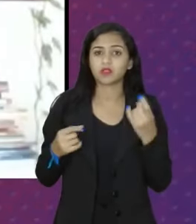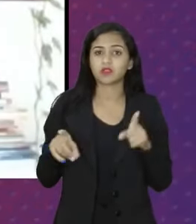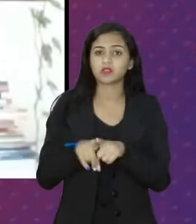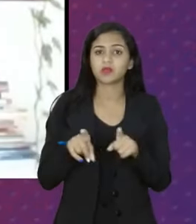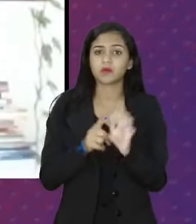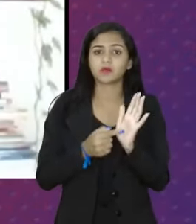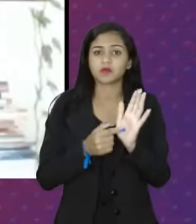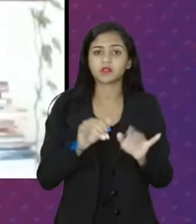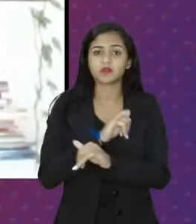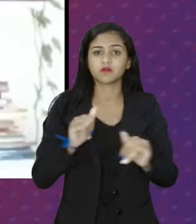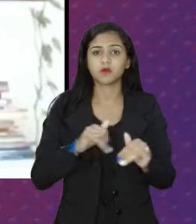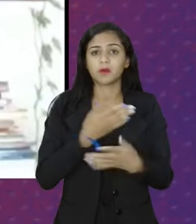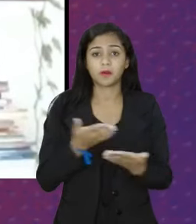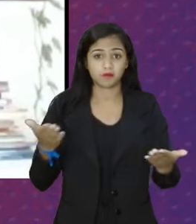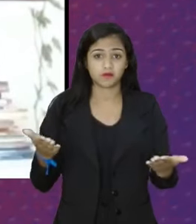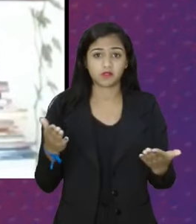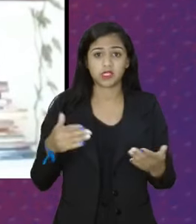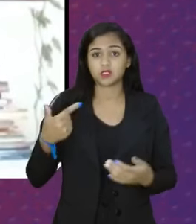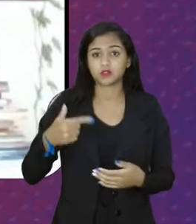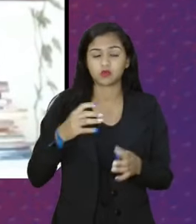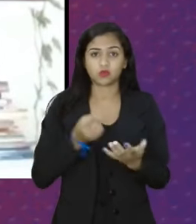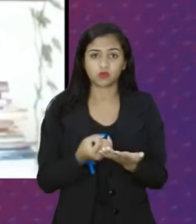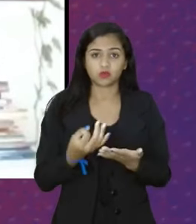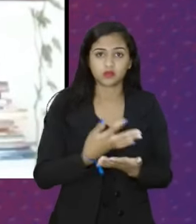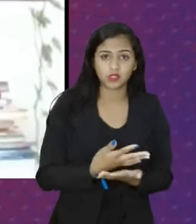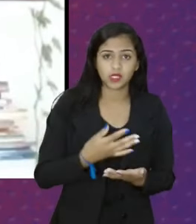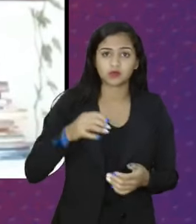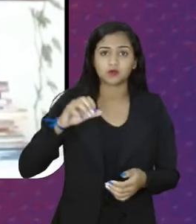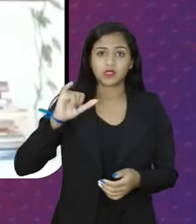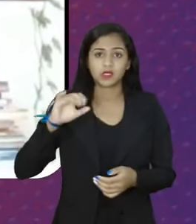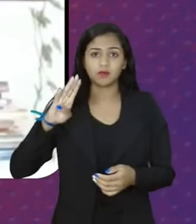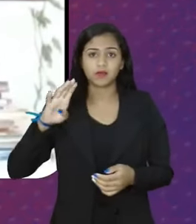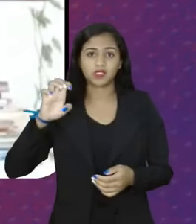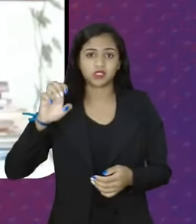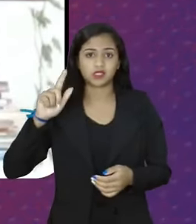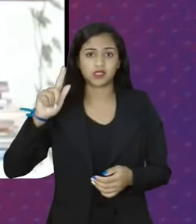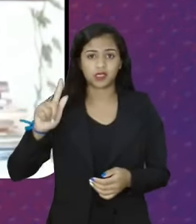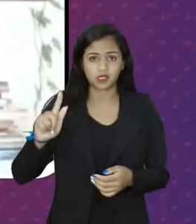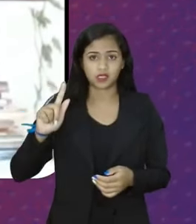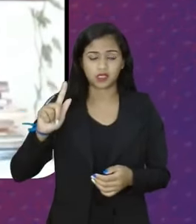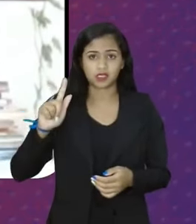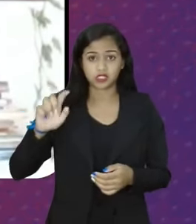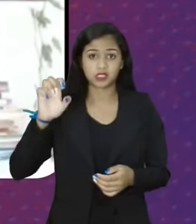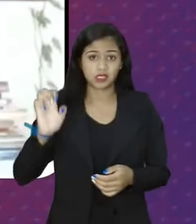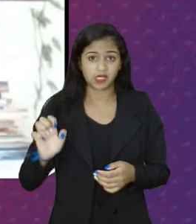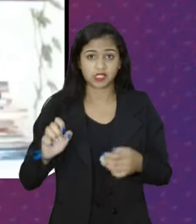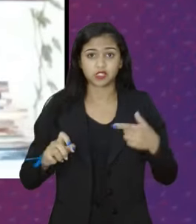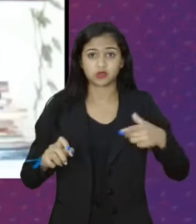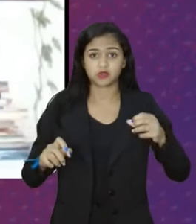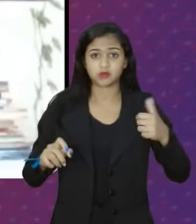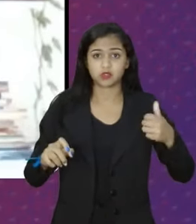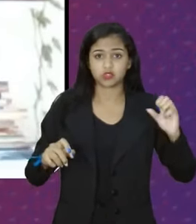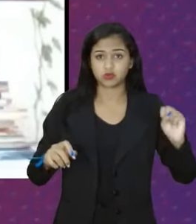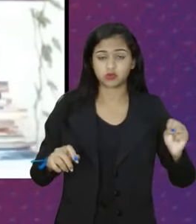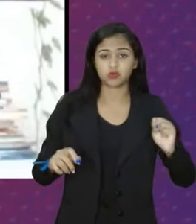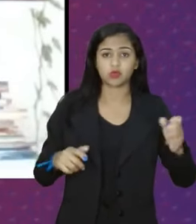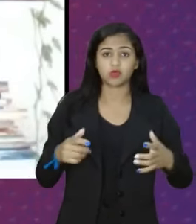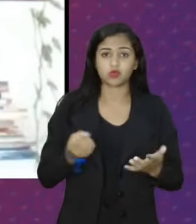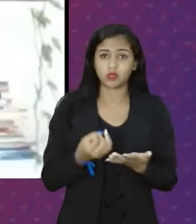mostrar, informar para vocês que, segundo os dados do IBGE, da PNAD de 2018, nós não temos ainda os dados do